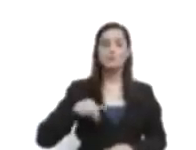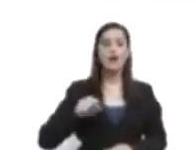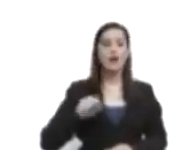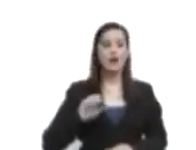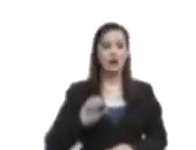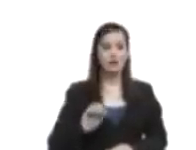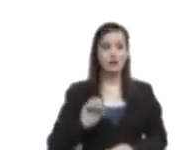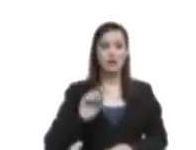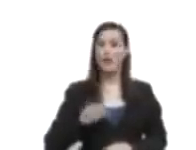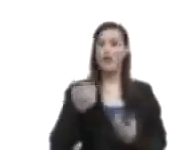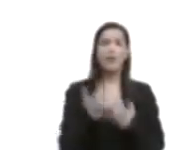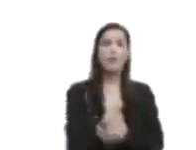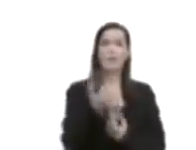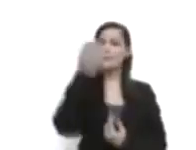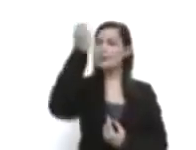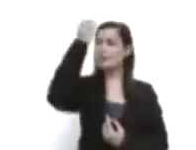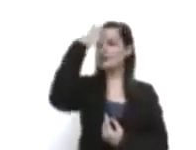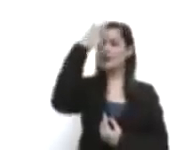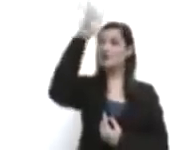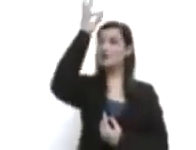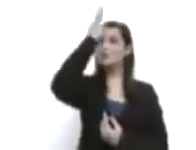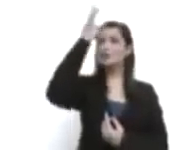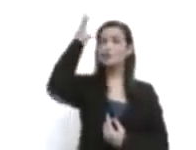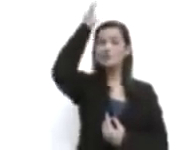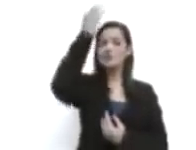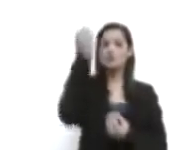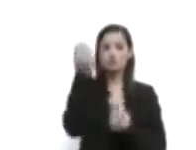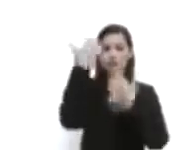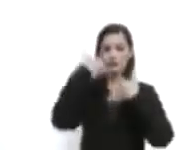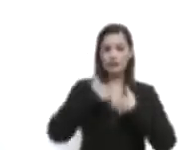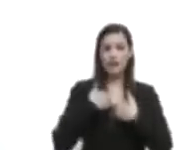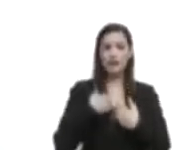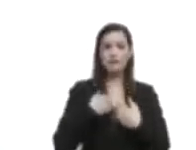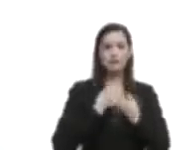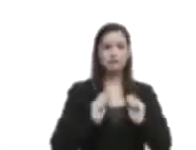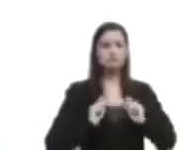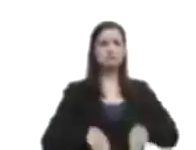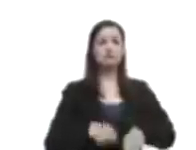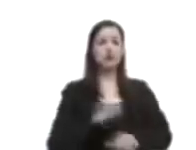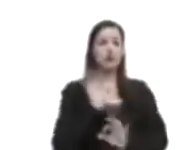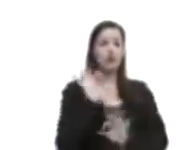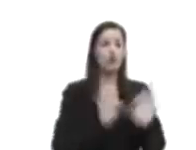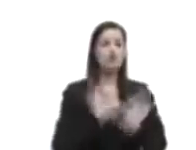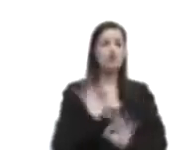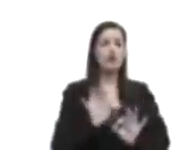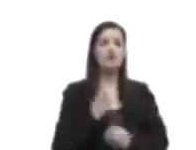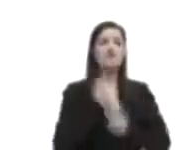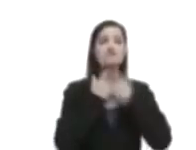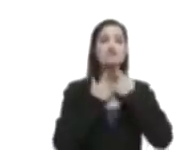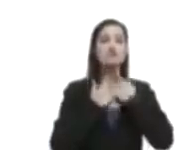qual somos capacitados pelo Espírito de Deus a controlar nossas paixões.